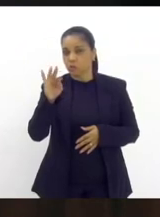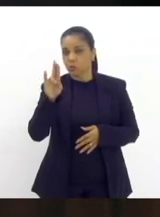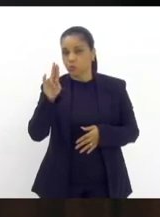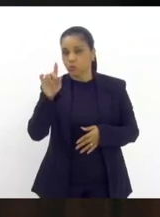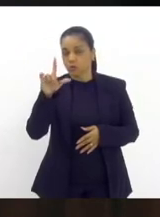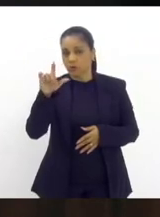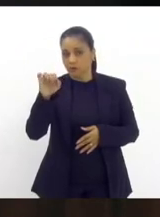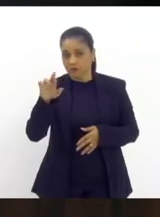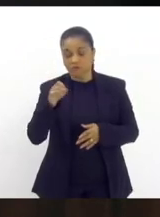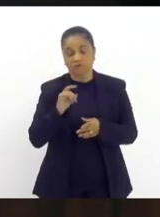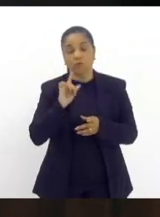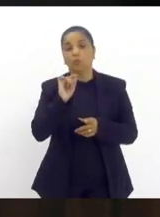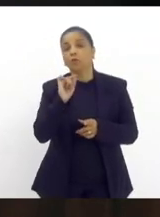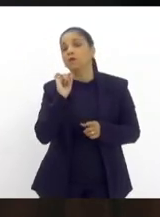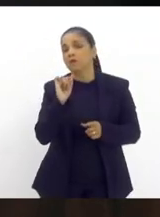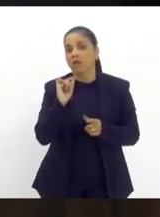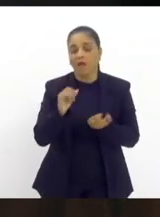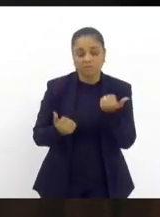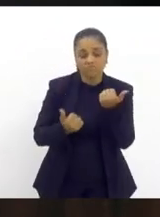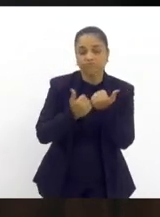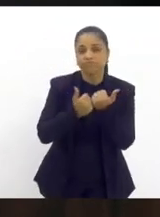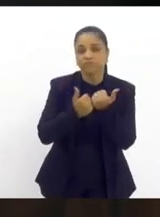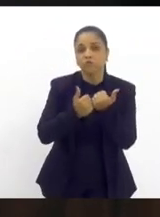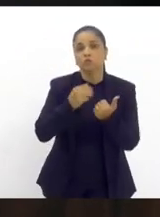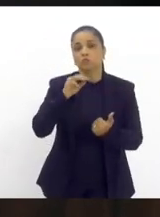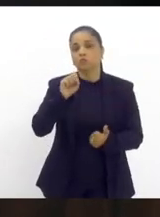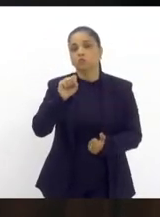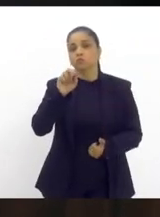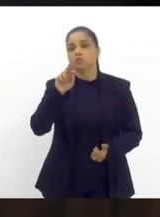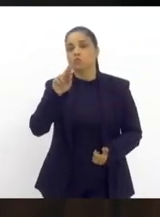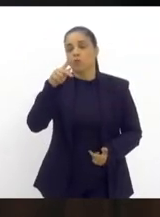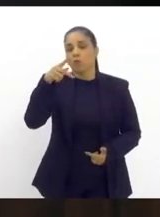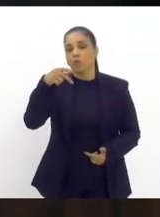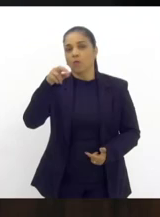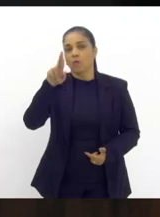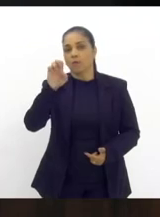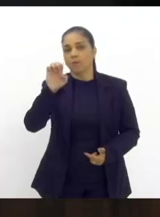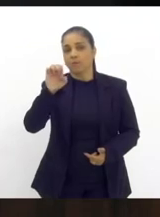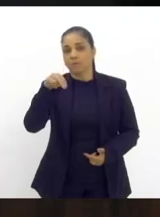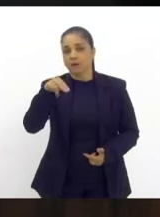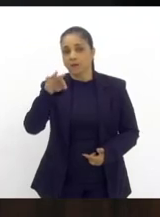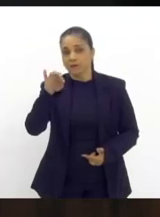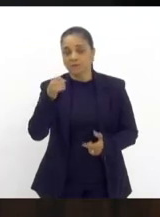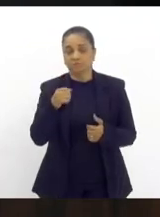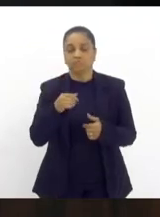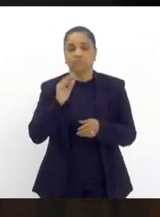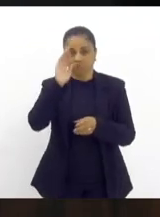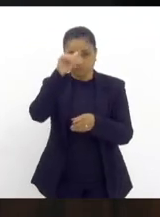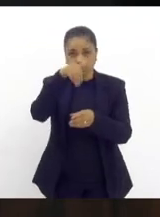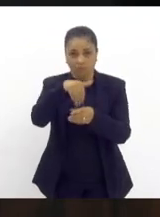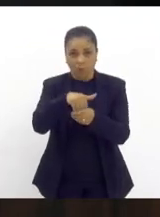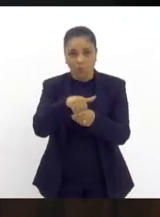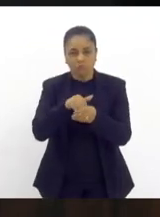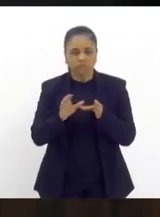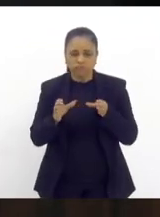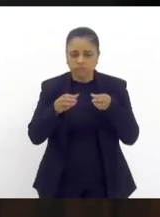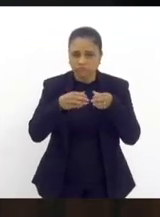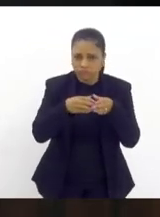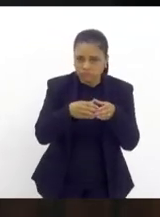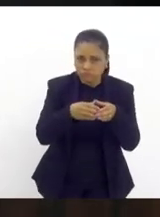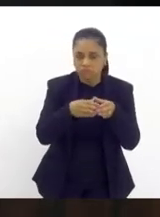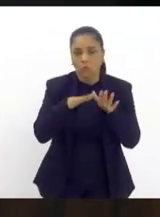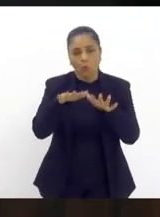voto dos suplentes sem regra é inclusive em várias comissões e até em plenário